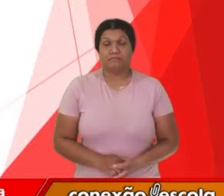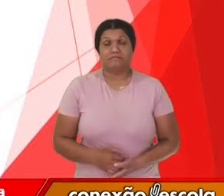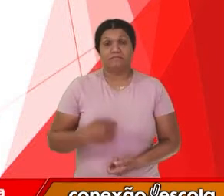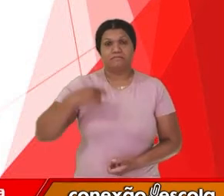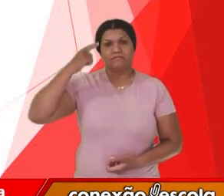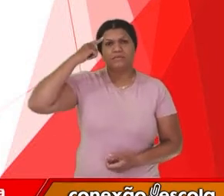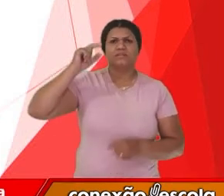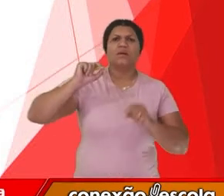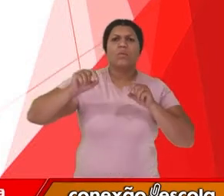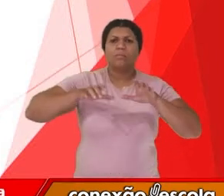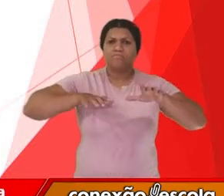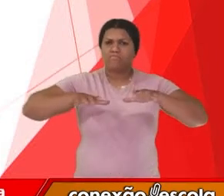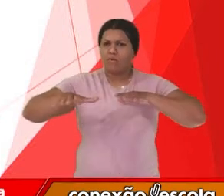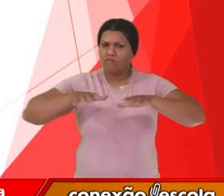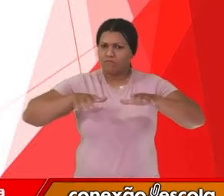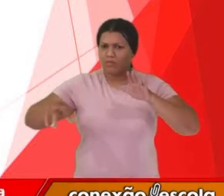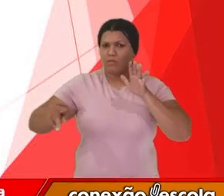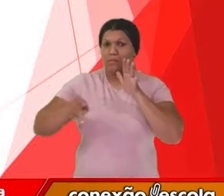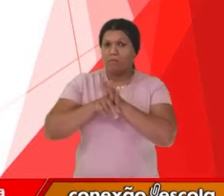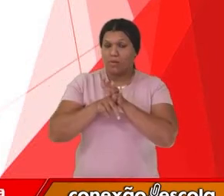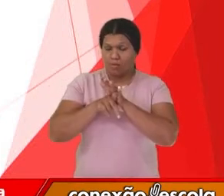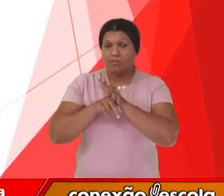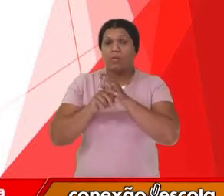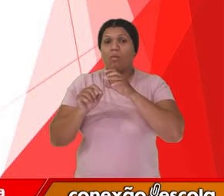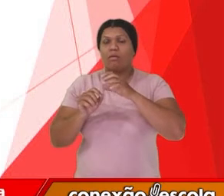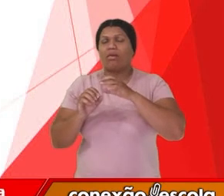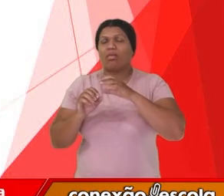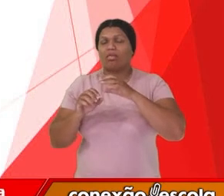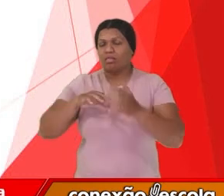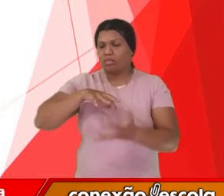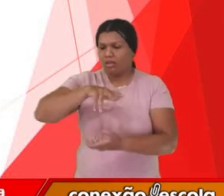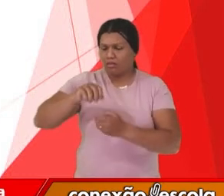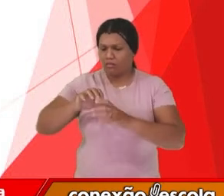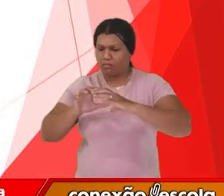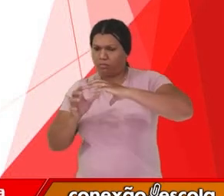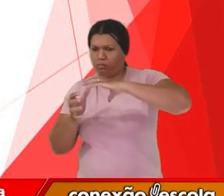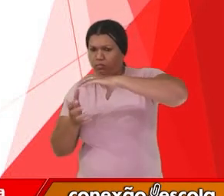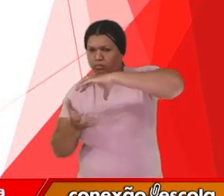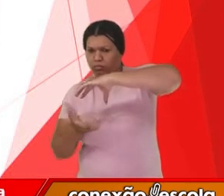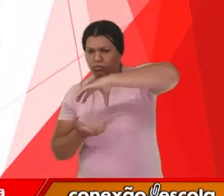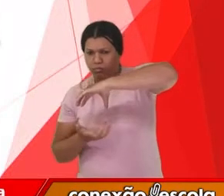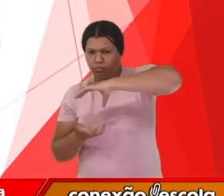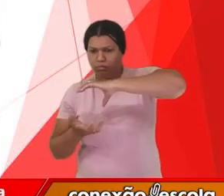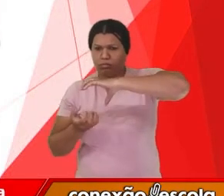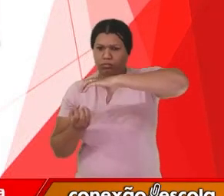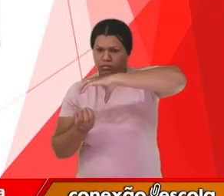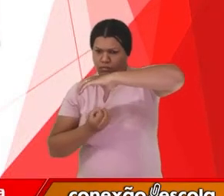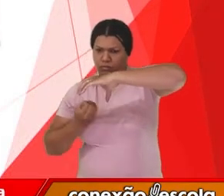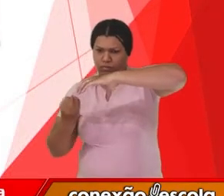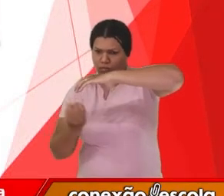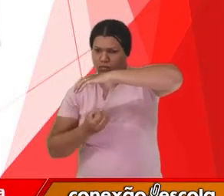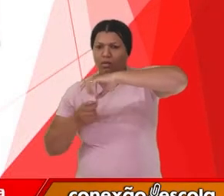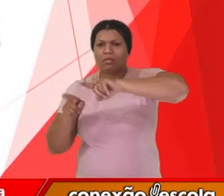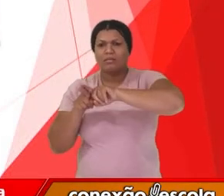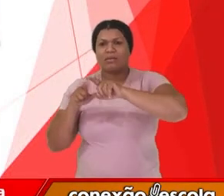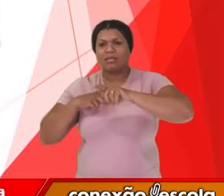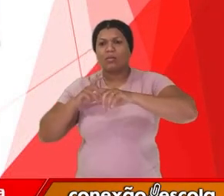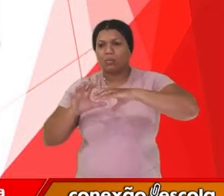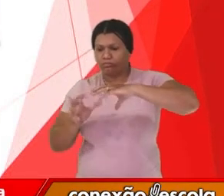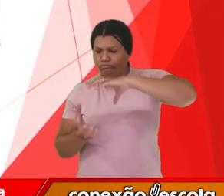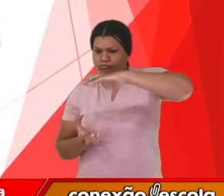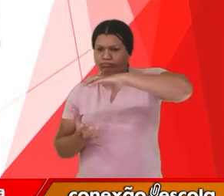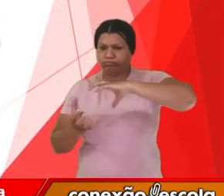Considerando o movimento de translação da Terra, assim como seu eixo de inclinação, nós temos as estações do